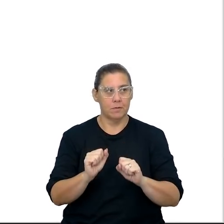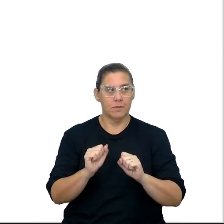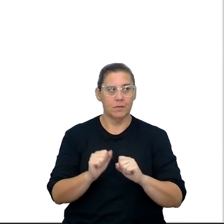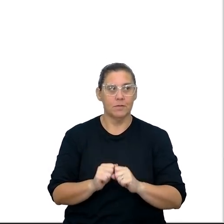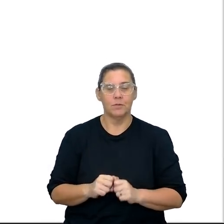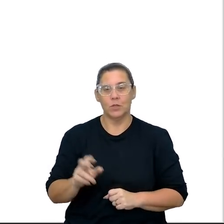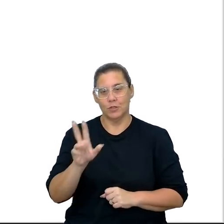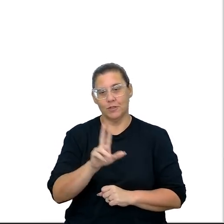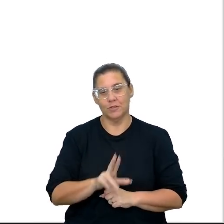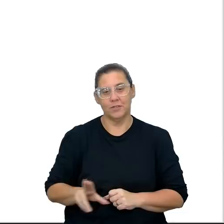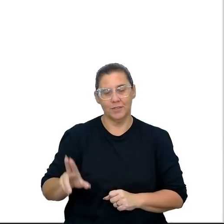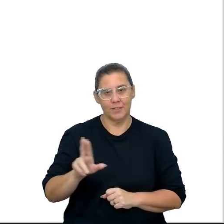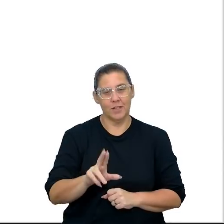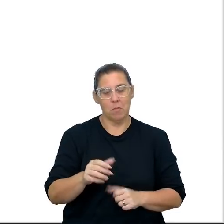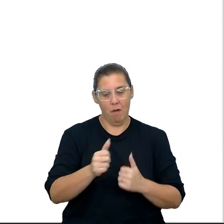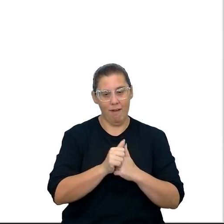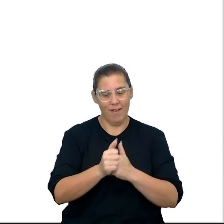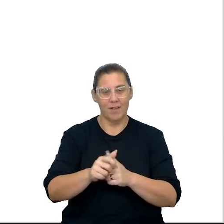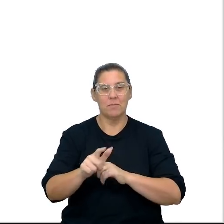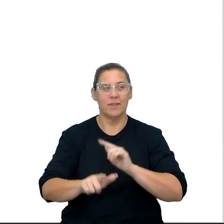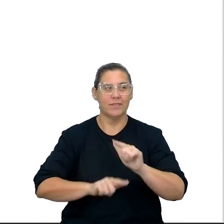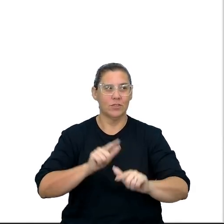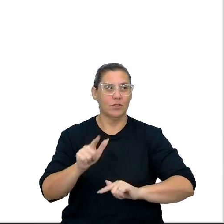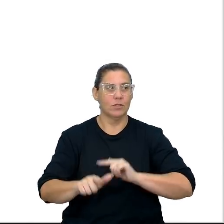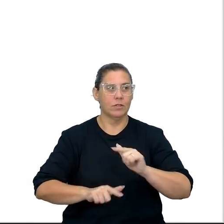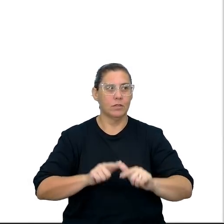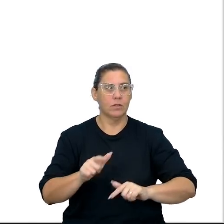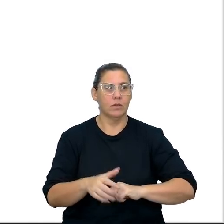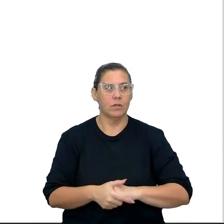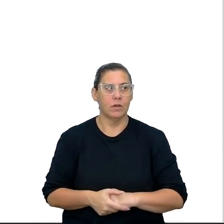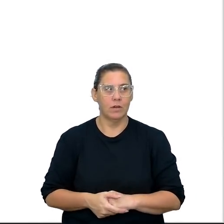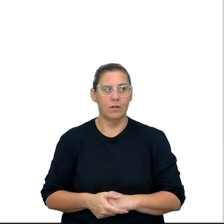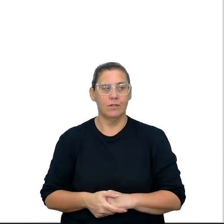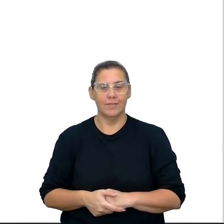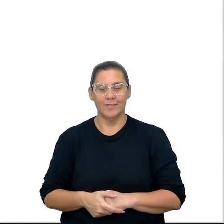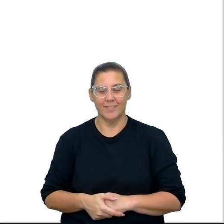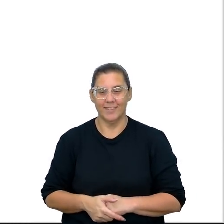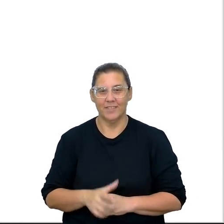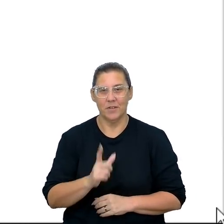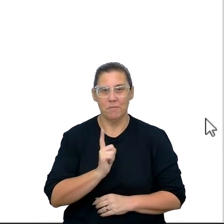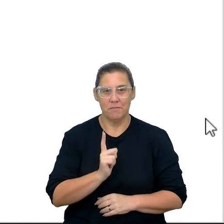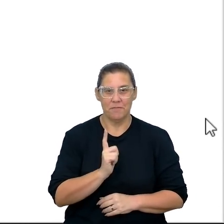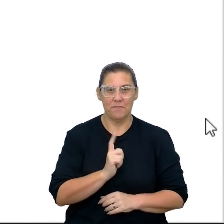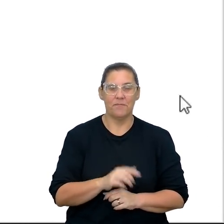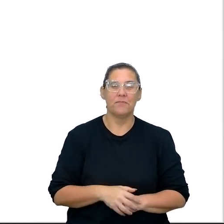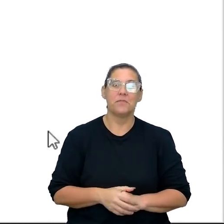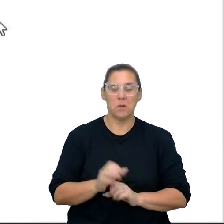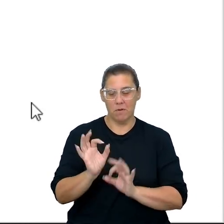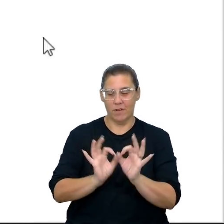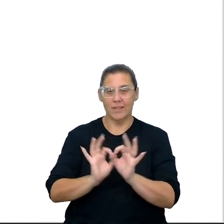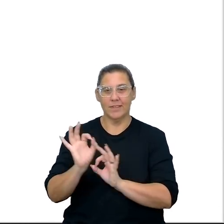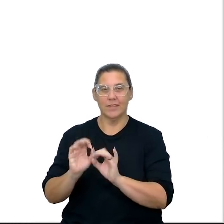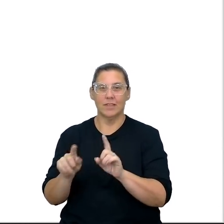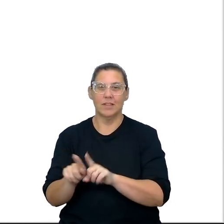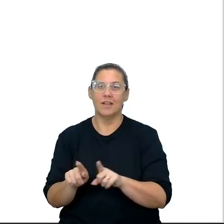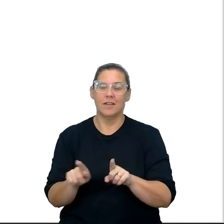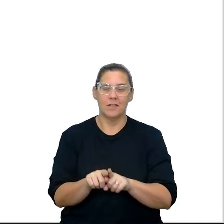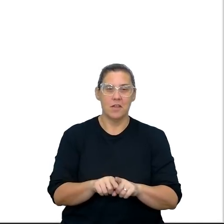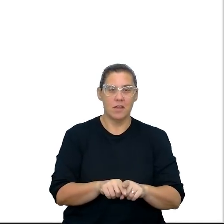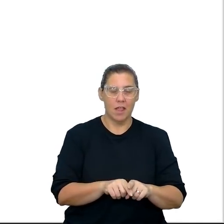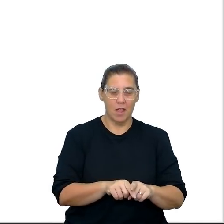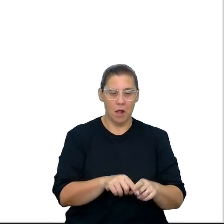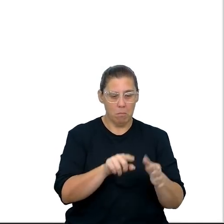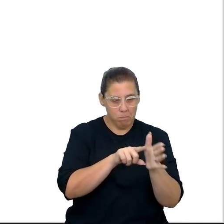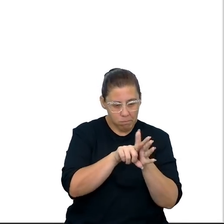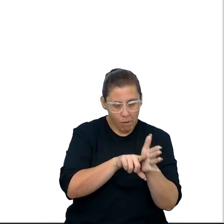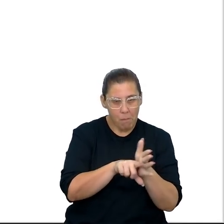para acompanhar o trabalho, e aí aqui você pode organizar, né, nesse pequeno mapeamento aí,